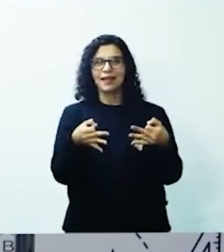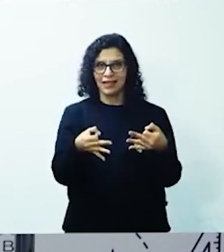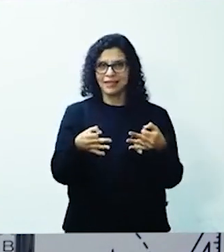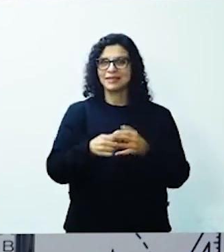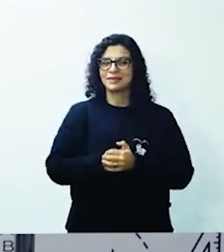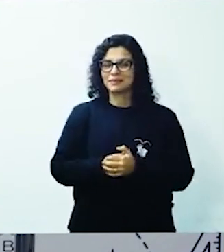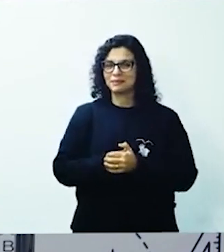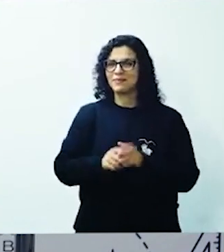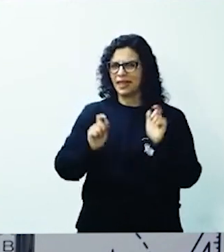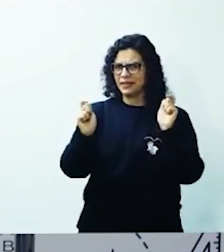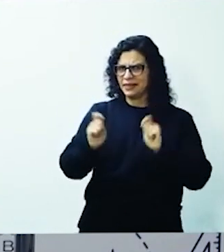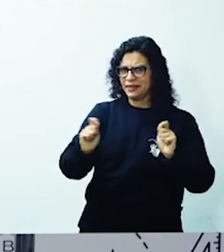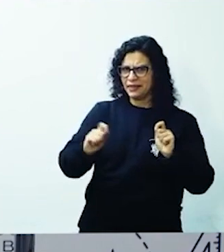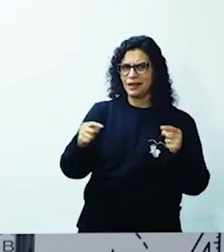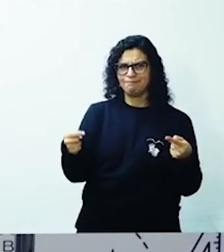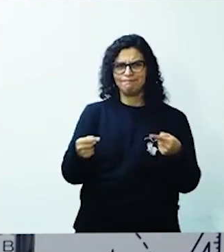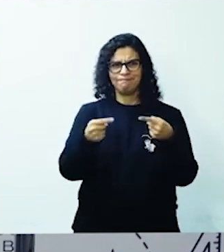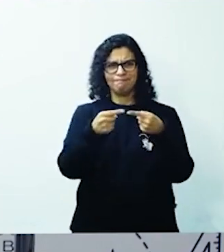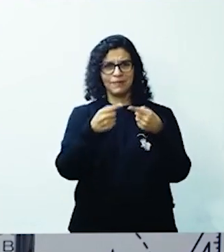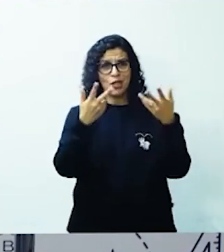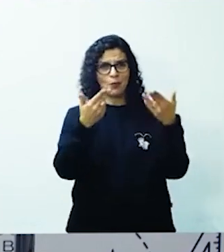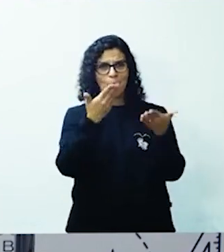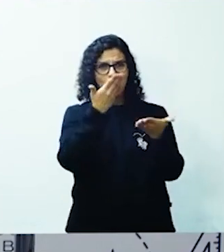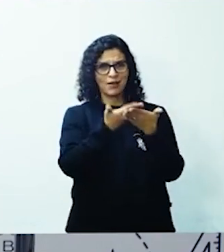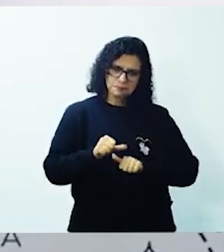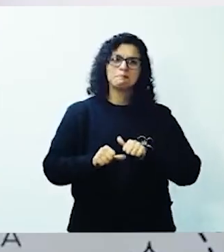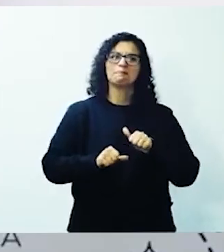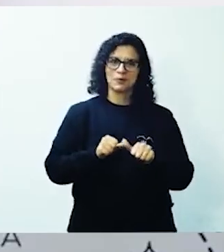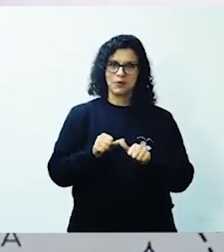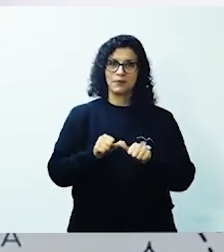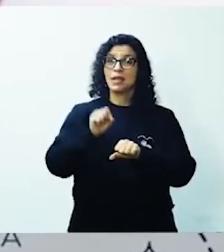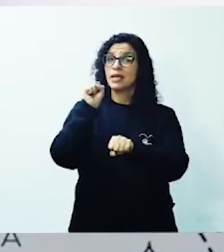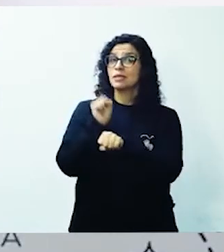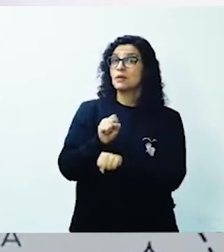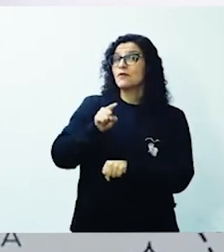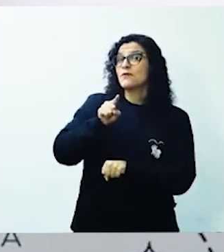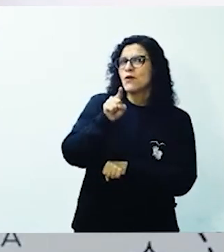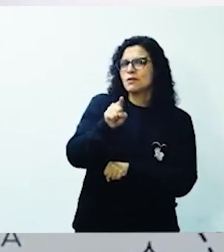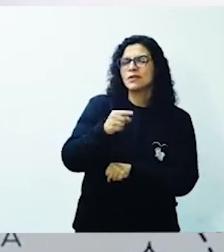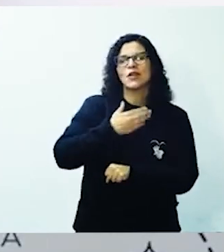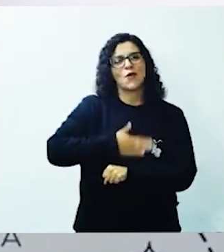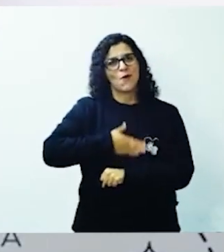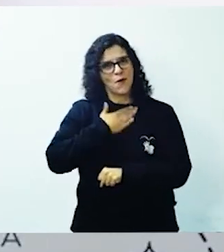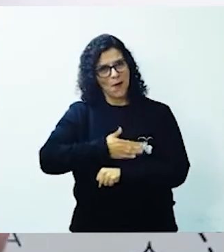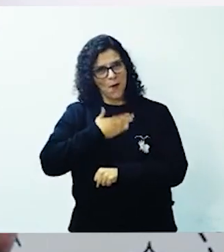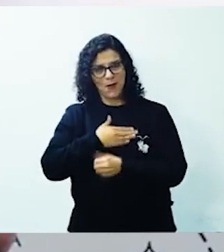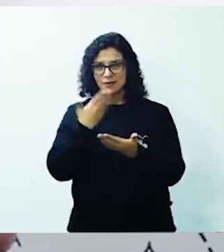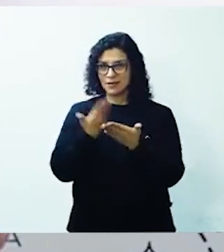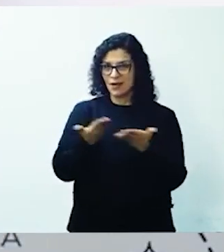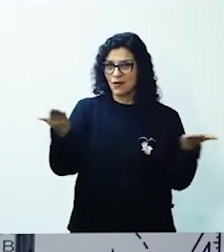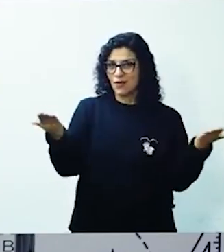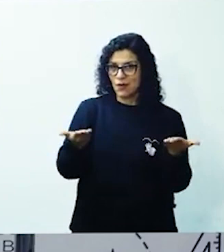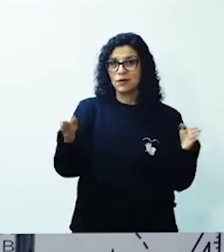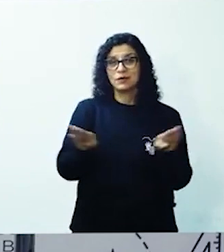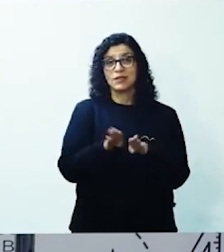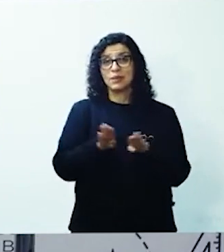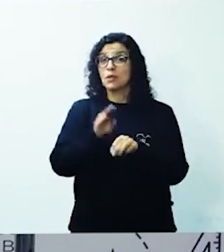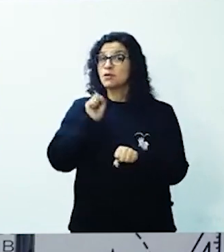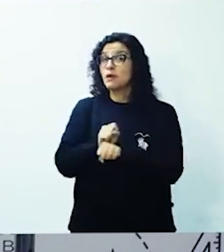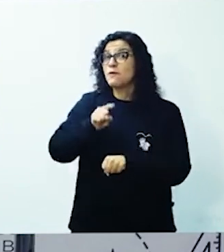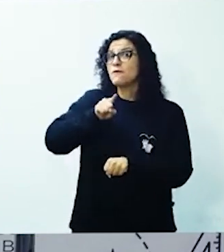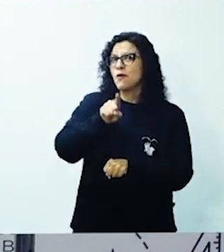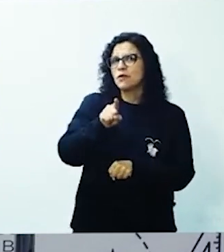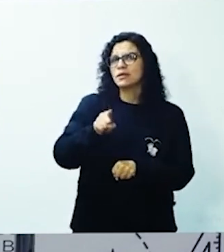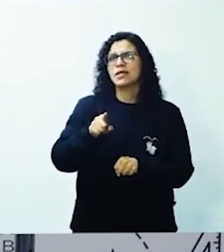ar, com certeza está rimando com estudar. Espero que vocês tenham gostado da nossa aula de hoje. Espero que